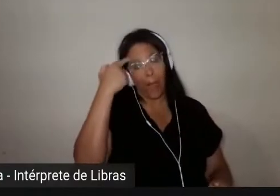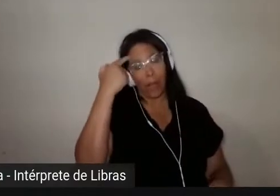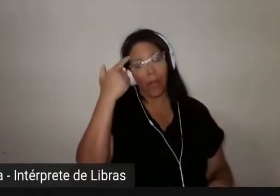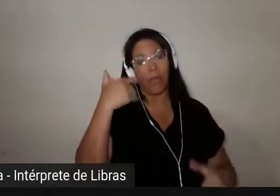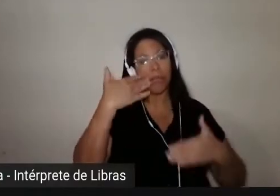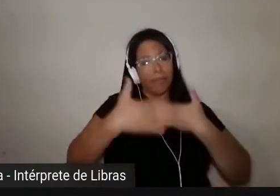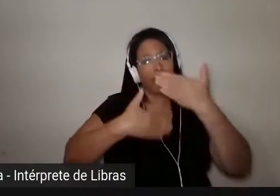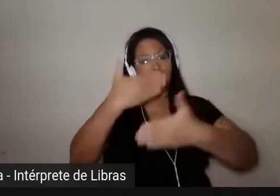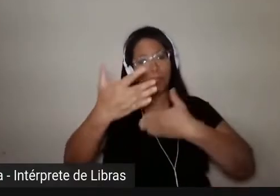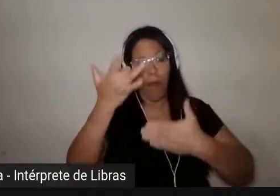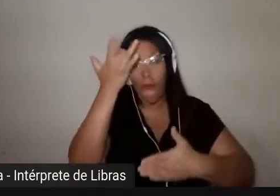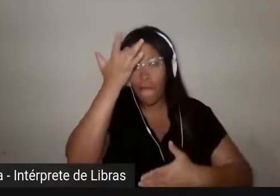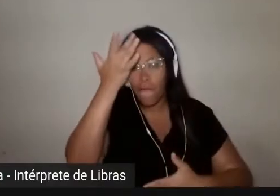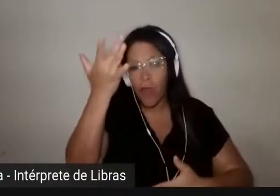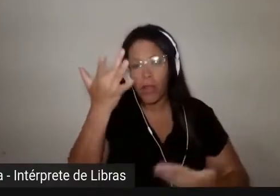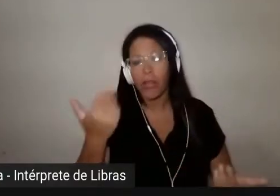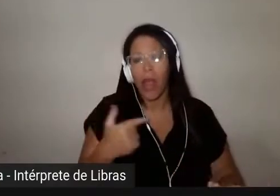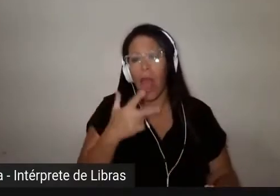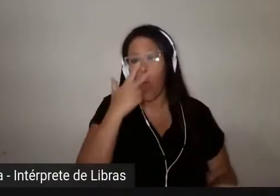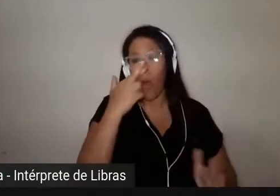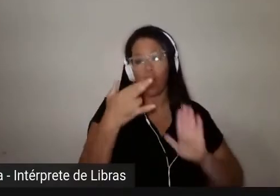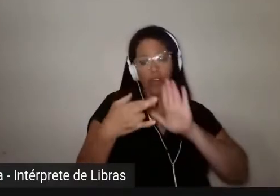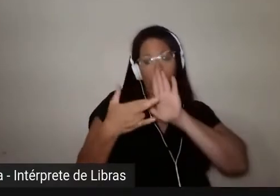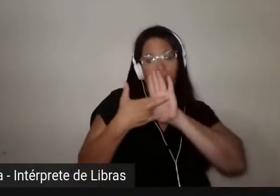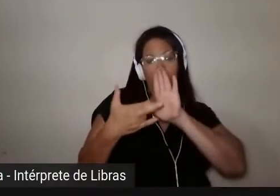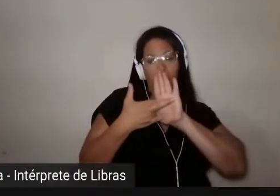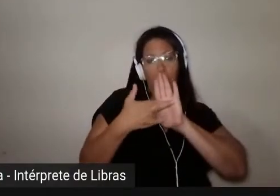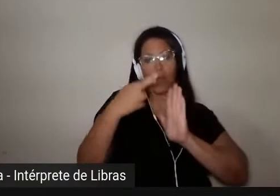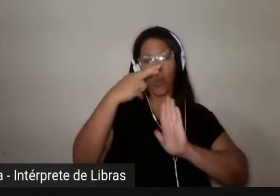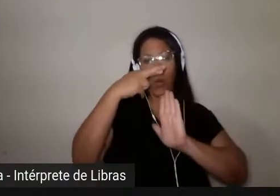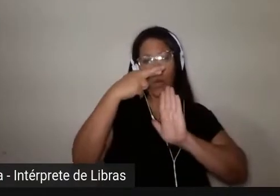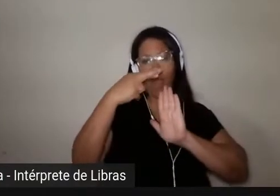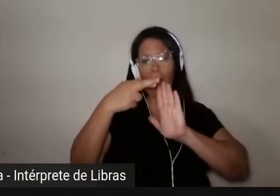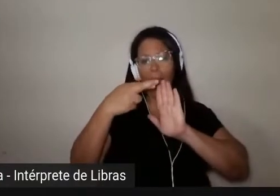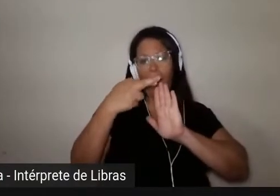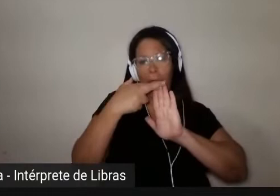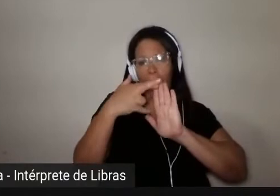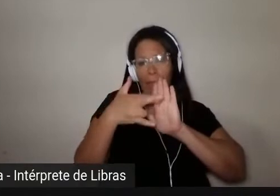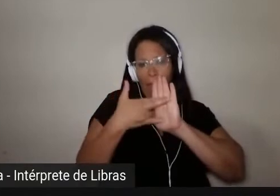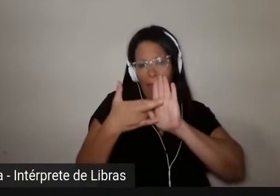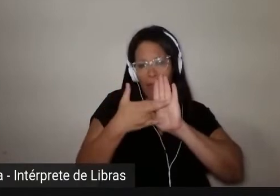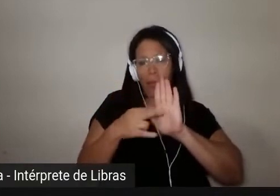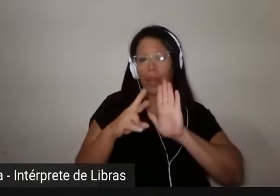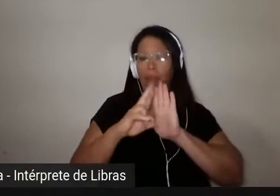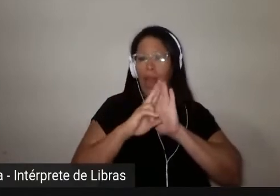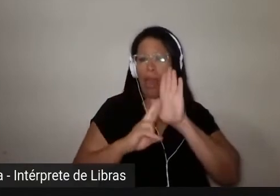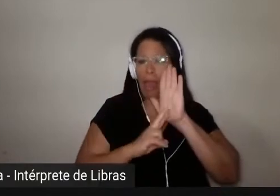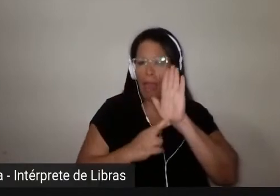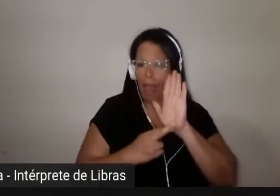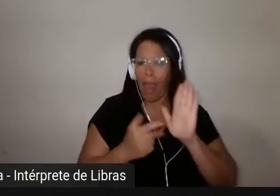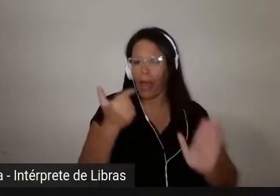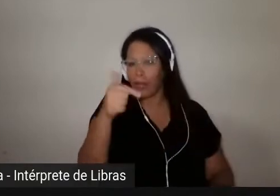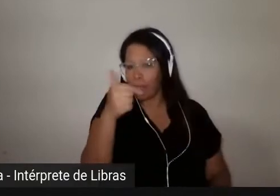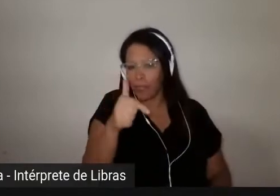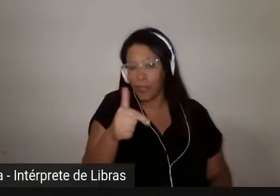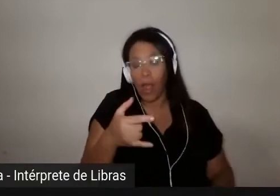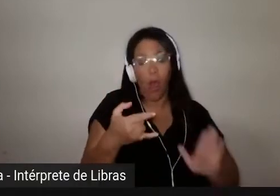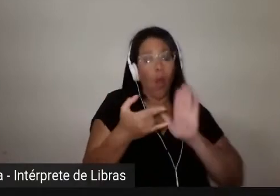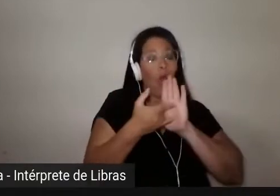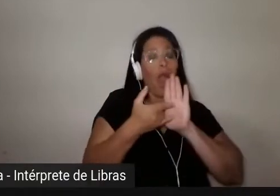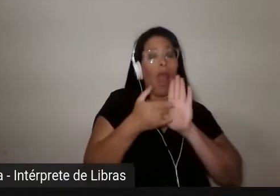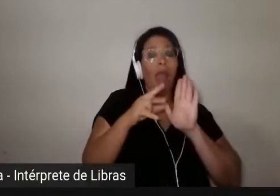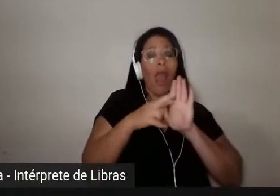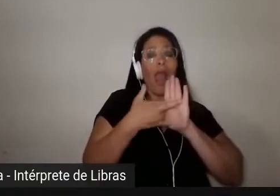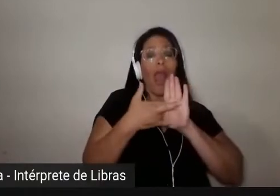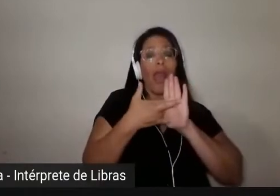mais ideal mesmo. Como o regimento não tem uma regra de, tem que ser a partir de tal momento, na verdade, o que o regimento fala é